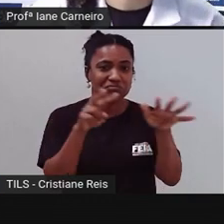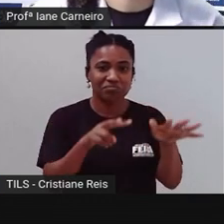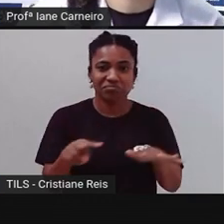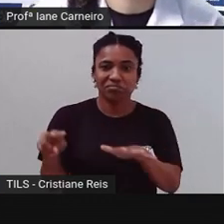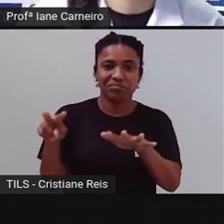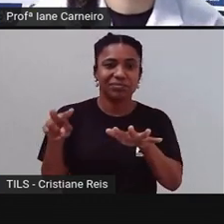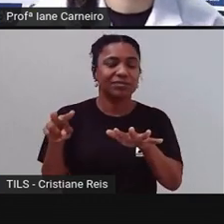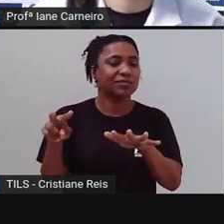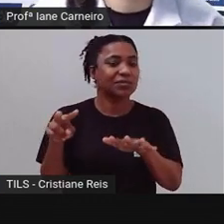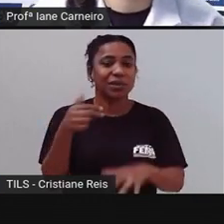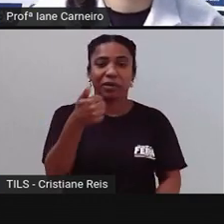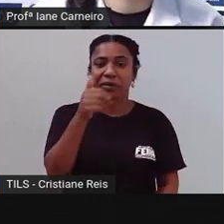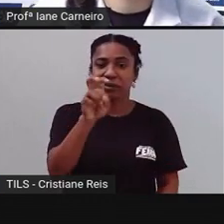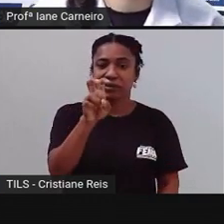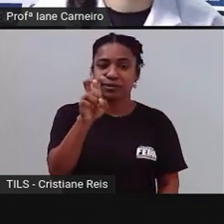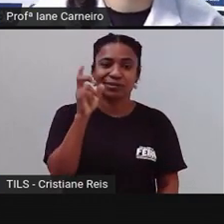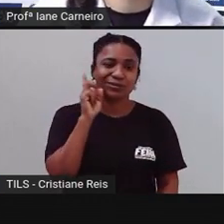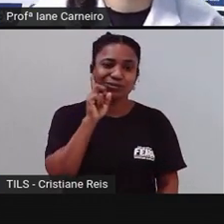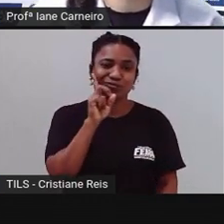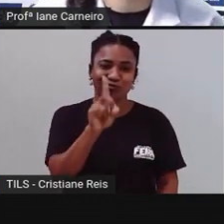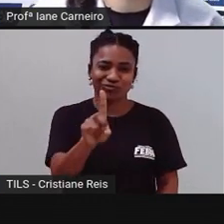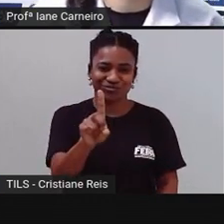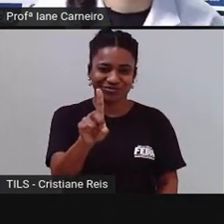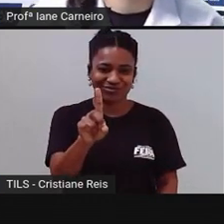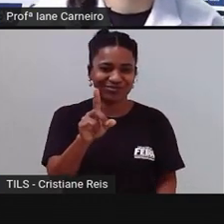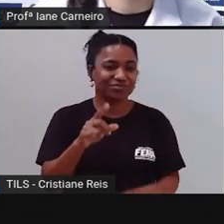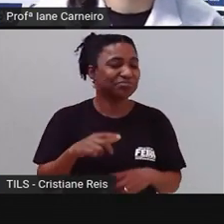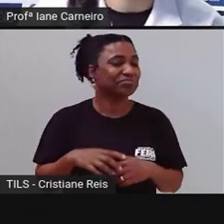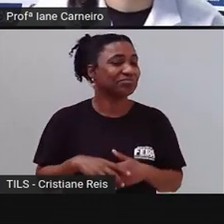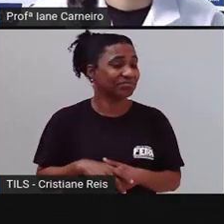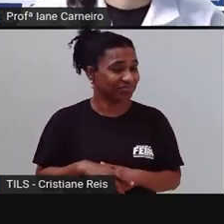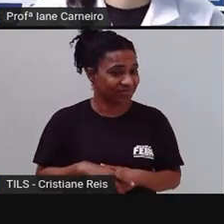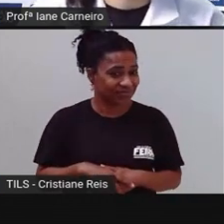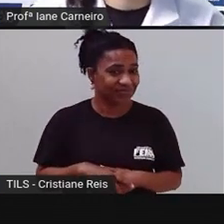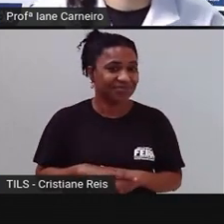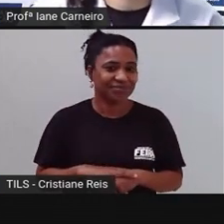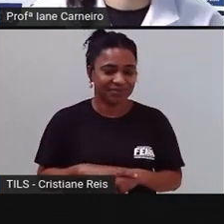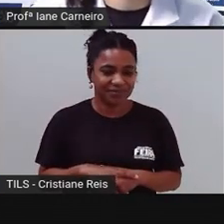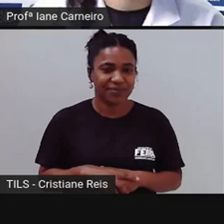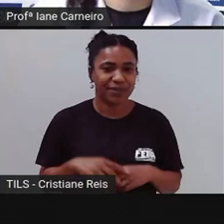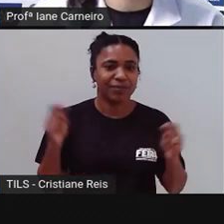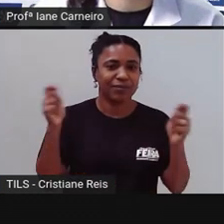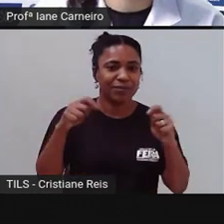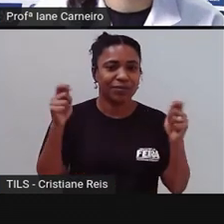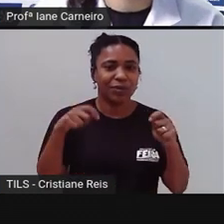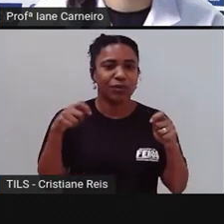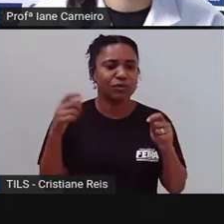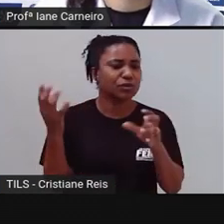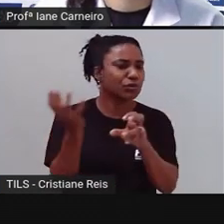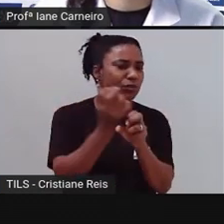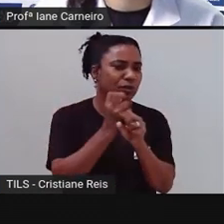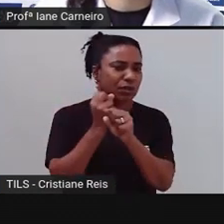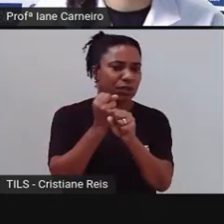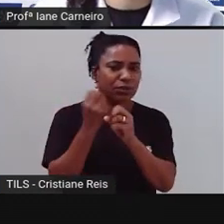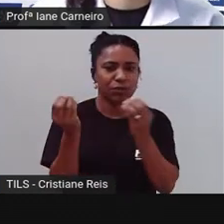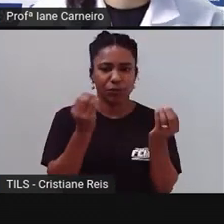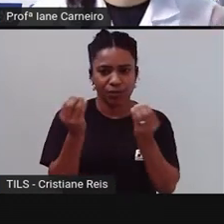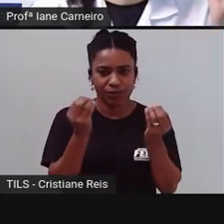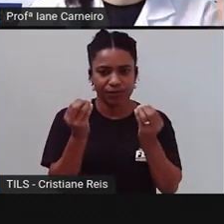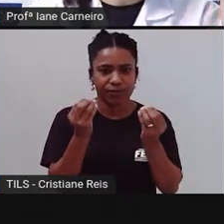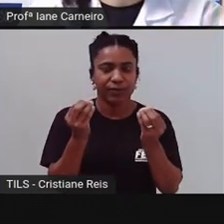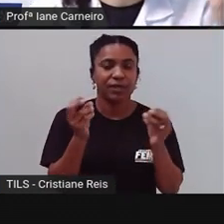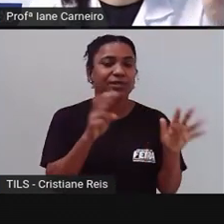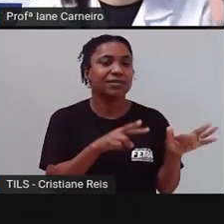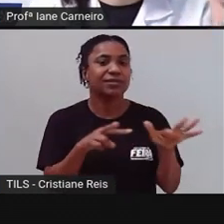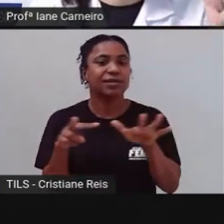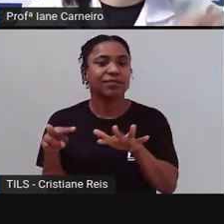Como é que você poderia fazer essa continha de outra forma, né? Você poderia colocar aqui, ó, quantas vezes ele passa na